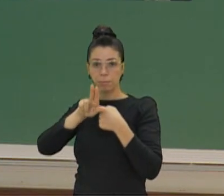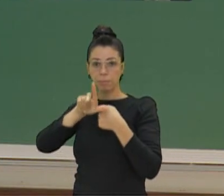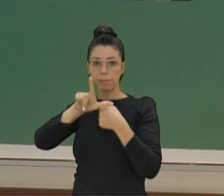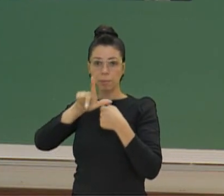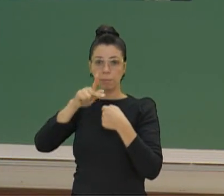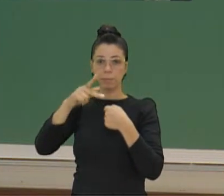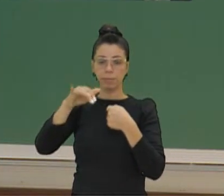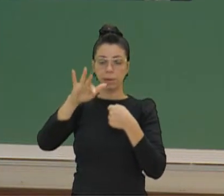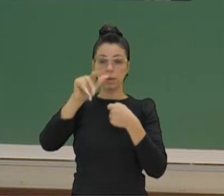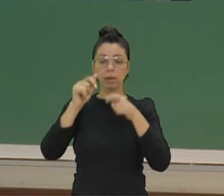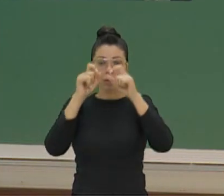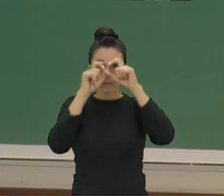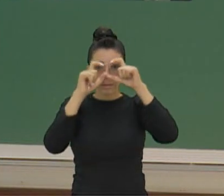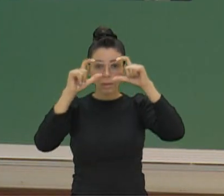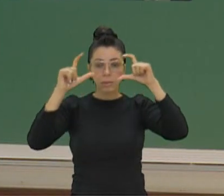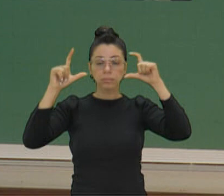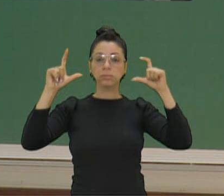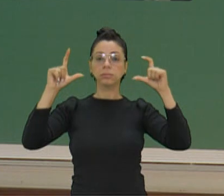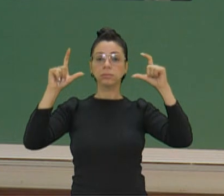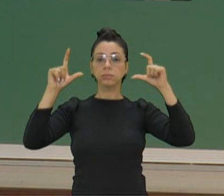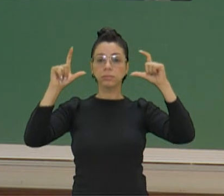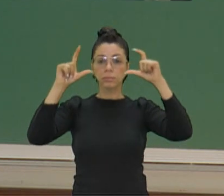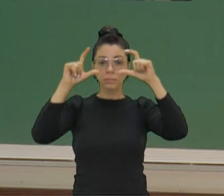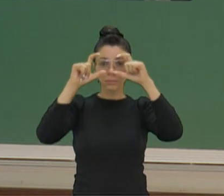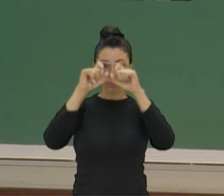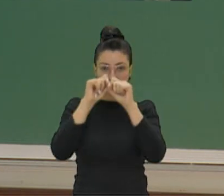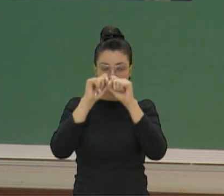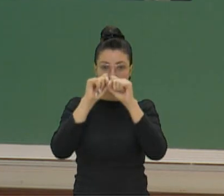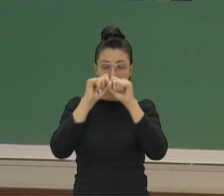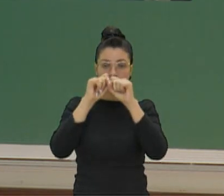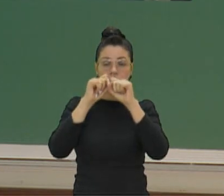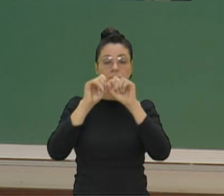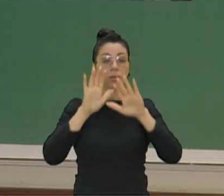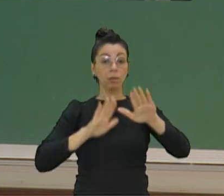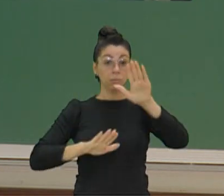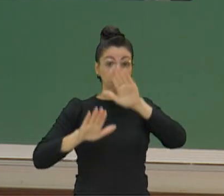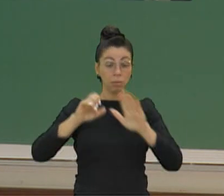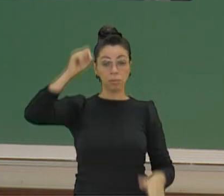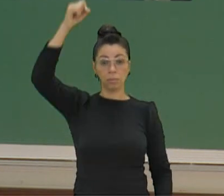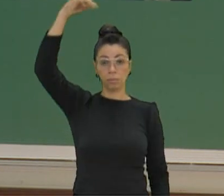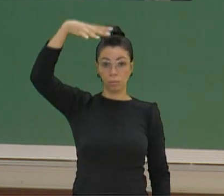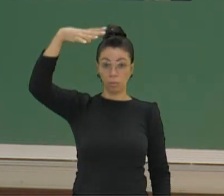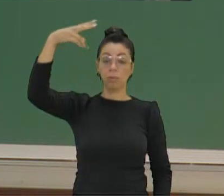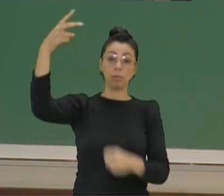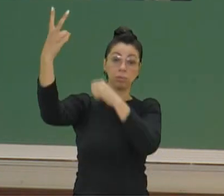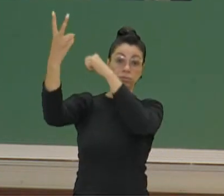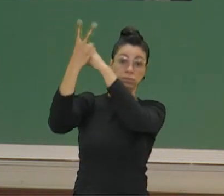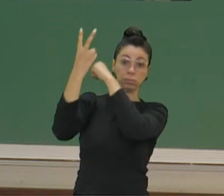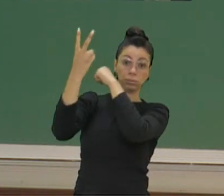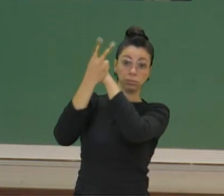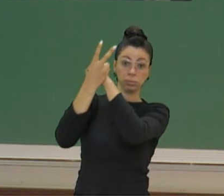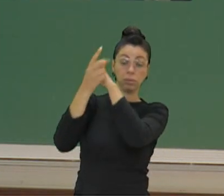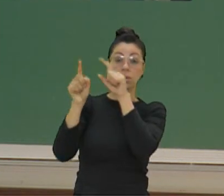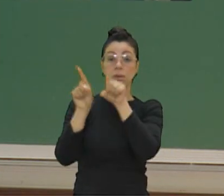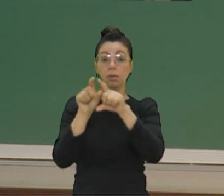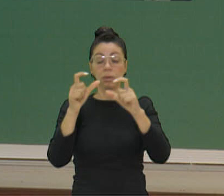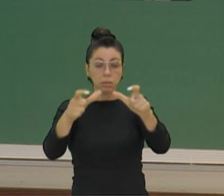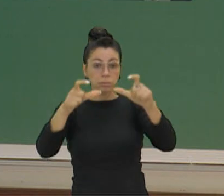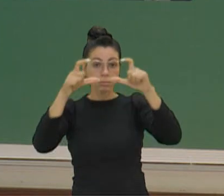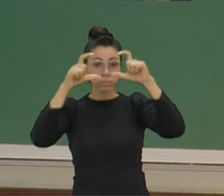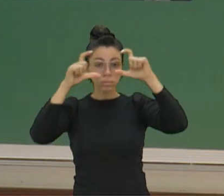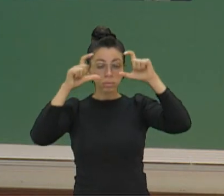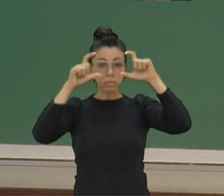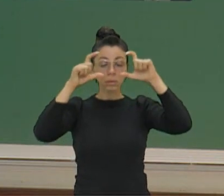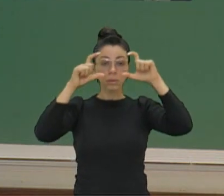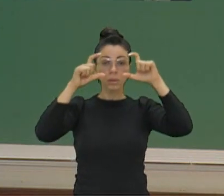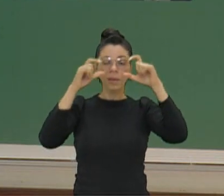que a pupila lá abre e fecha conforme a luminosidade, ela protege. O óculos de sol é